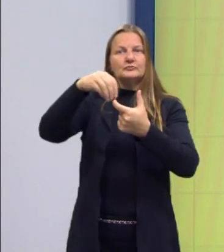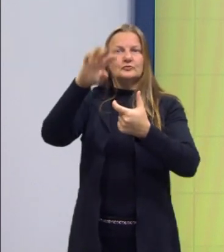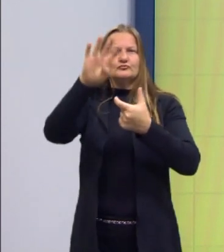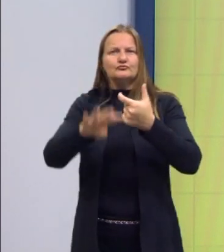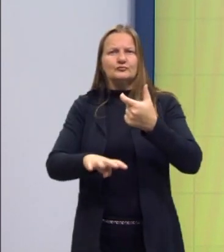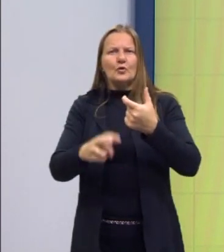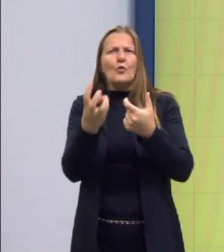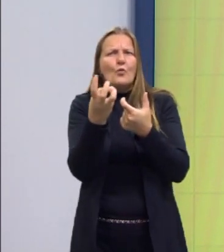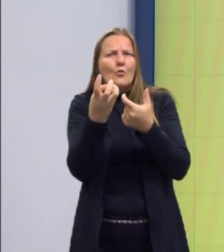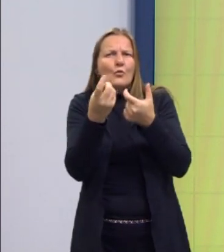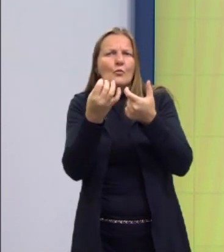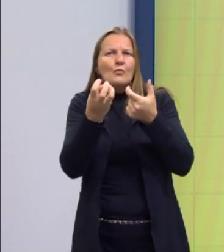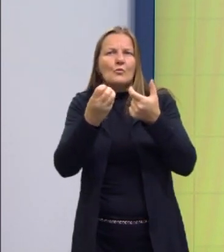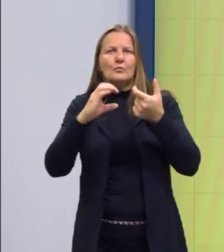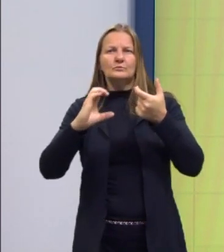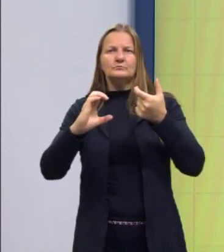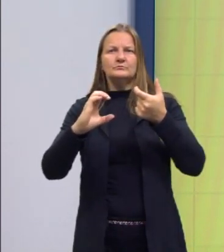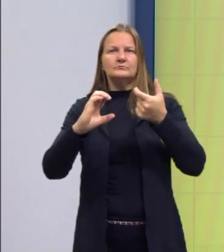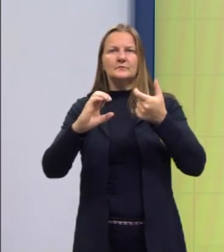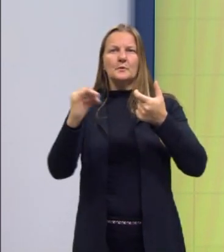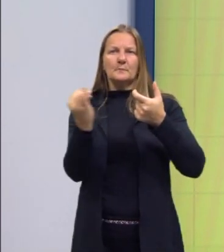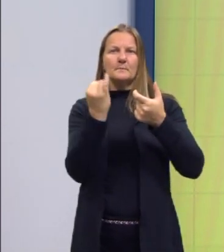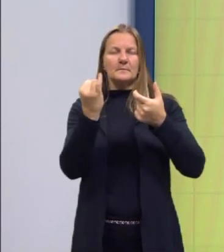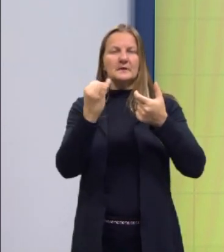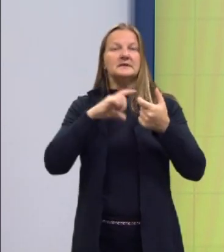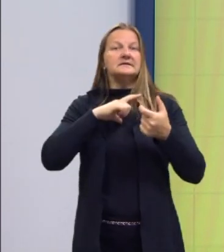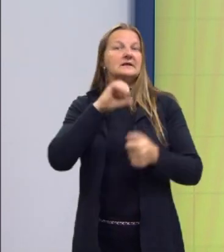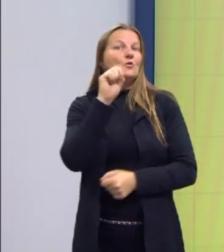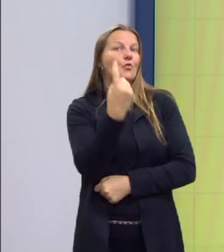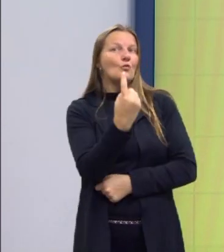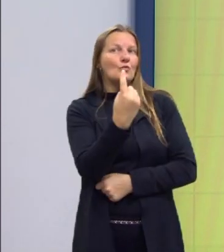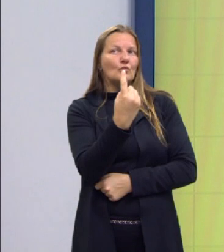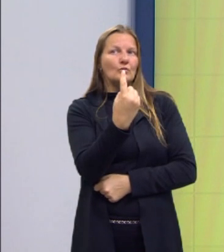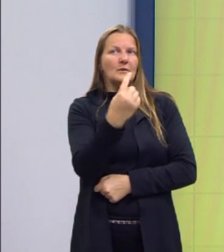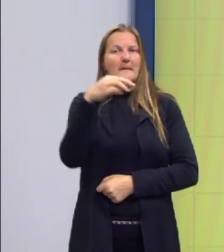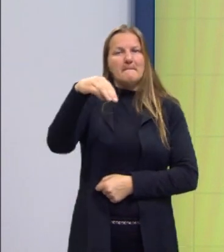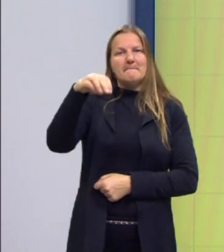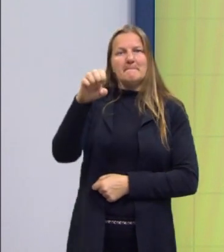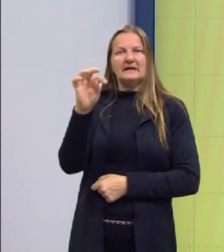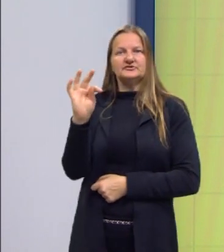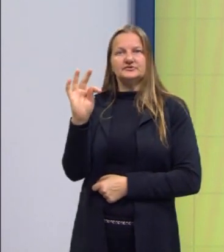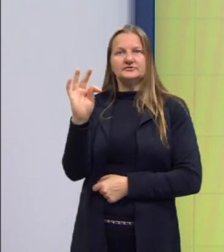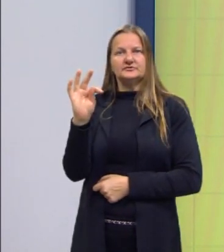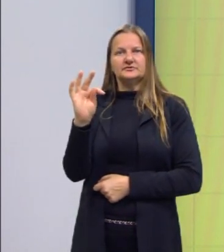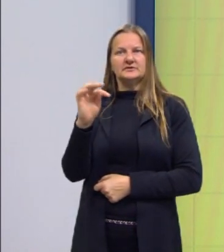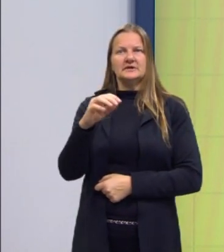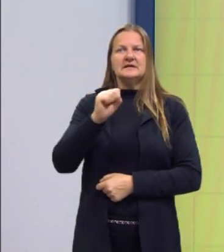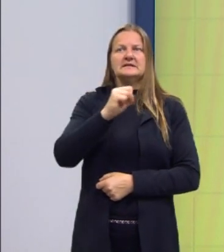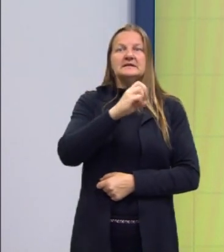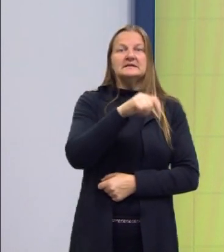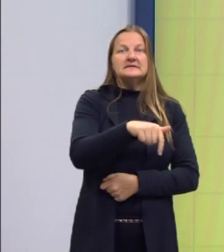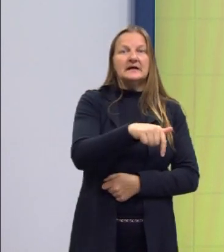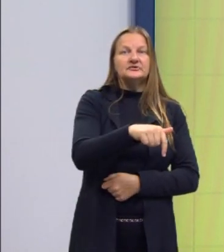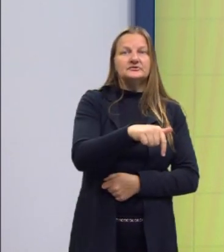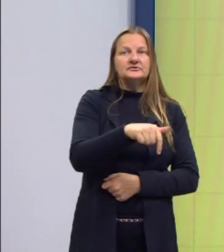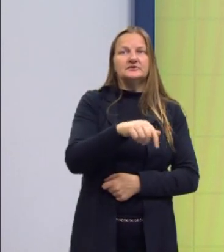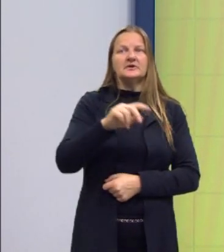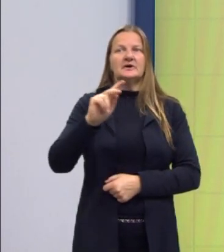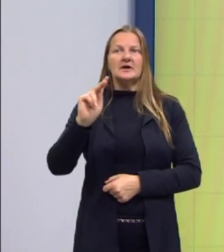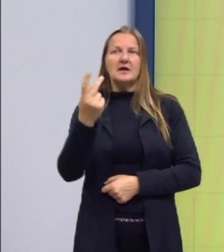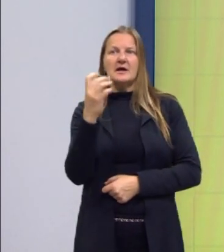Quantos carbonos tem na cadeia principal se tiver um carbono eu vou utilizar o prefixo mete agora se tivesse sete